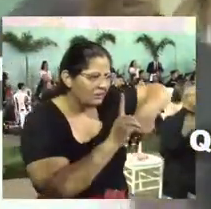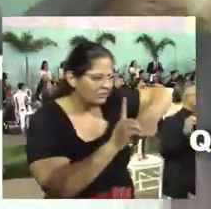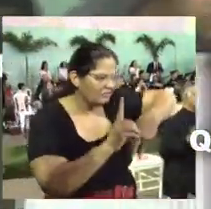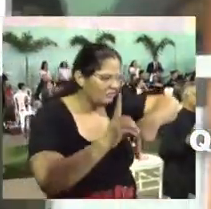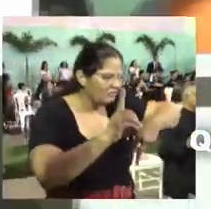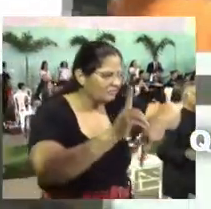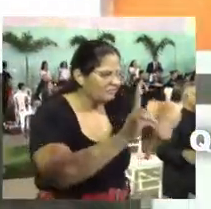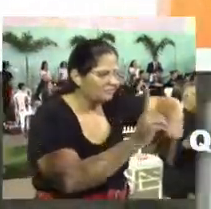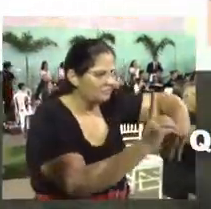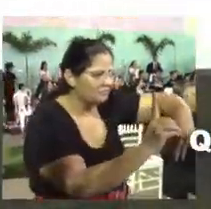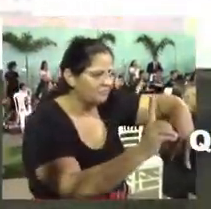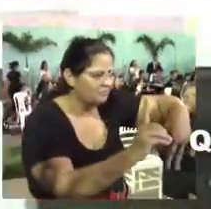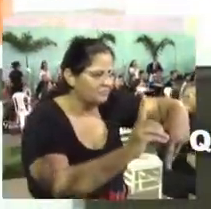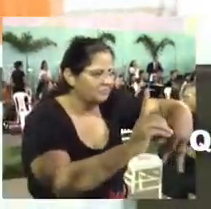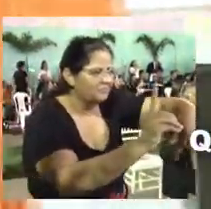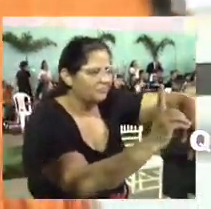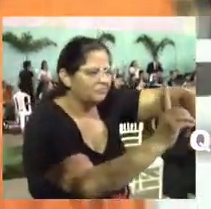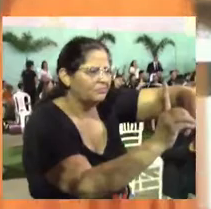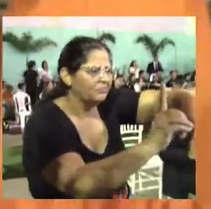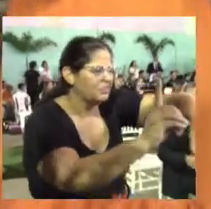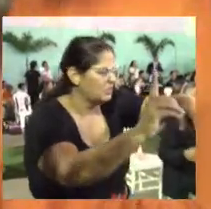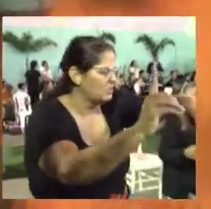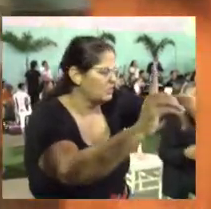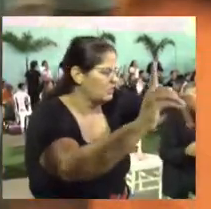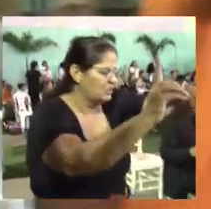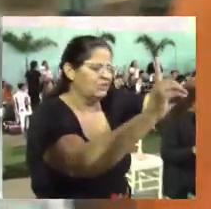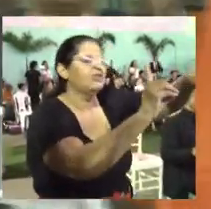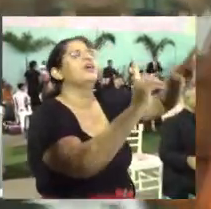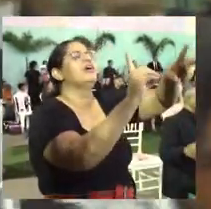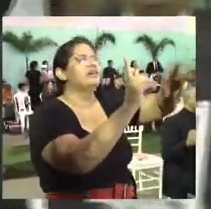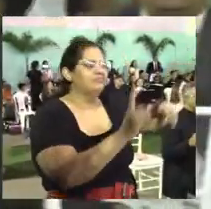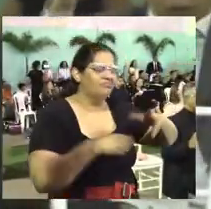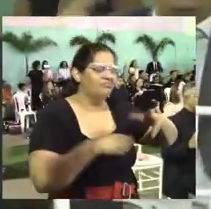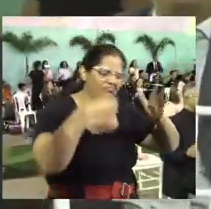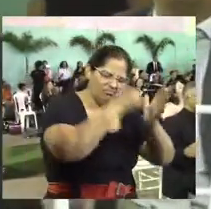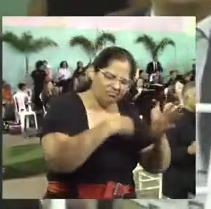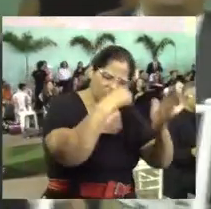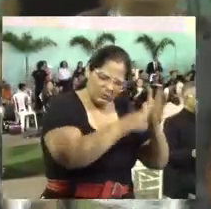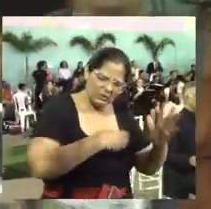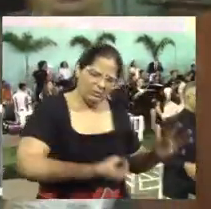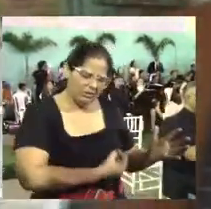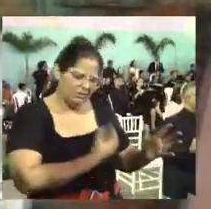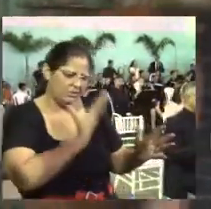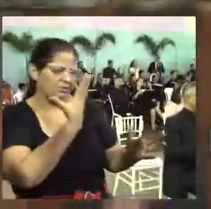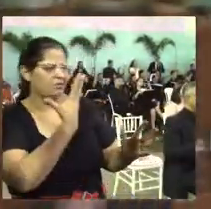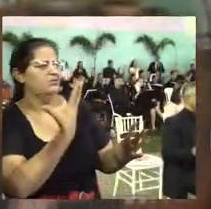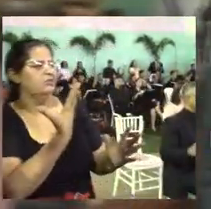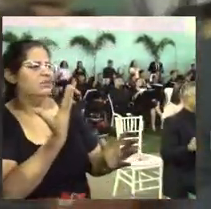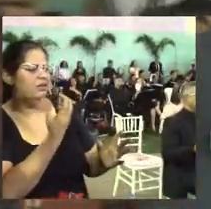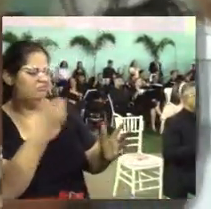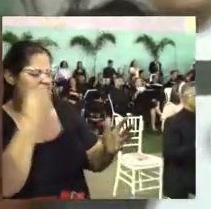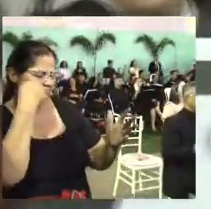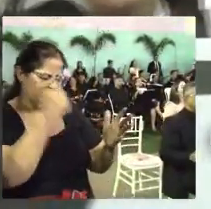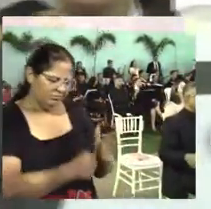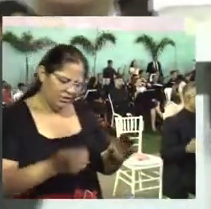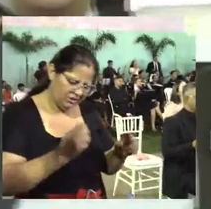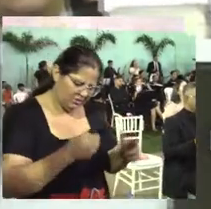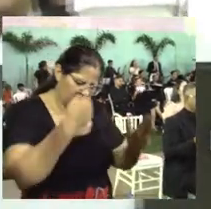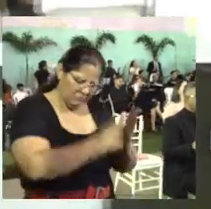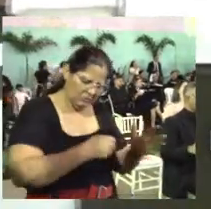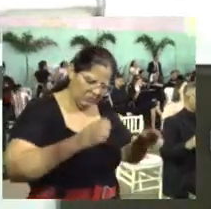ele abre caminho tirando os espíritos ordena aos olhos pra contigo lutar